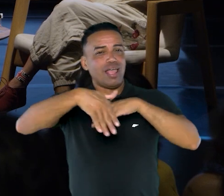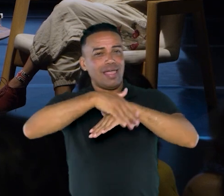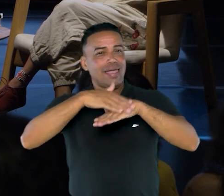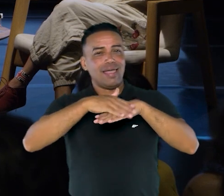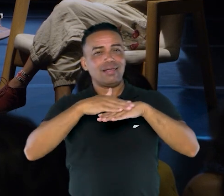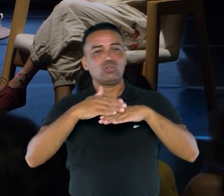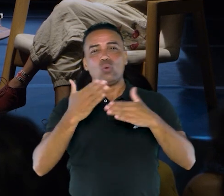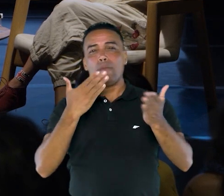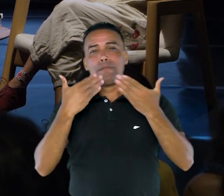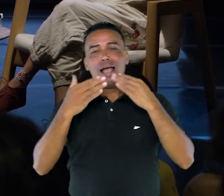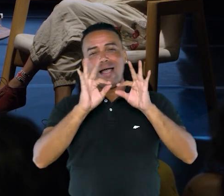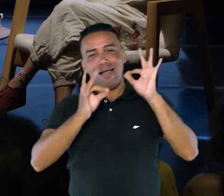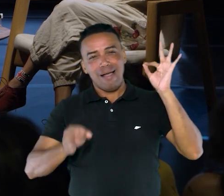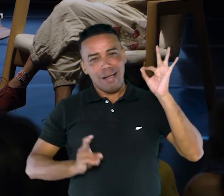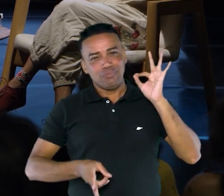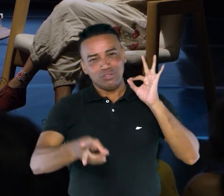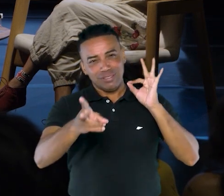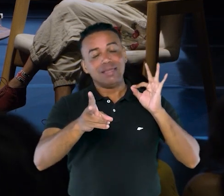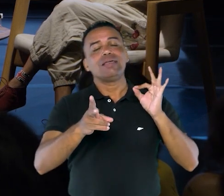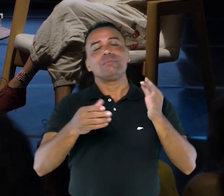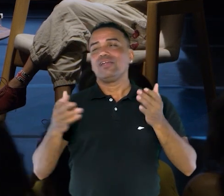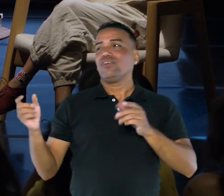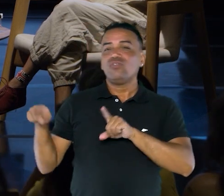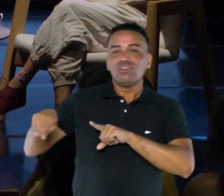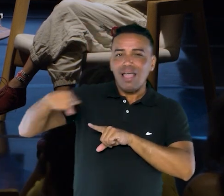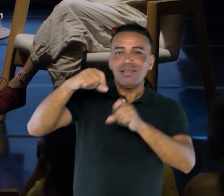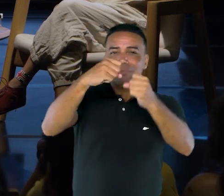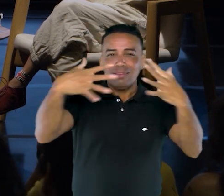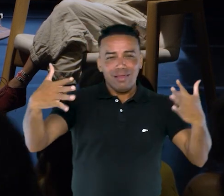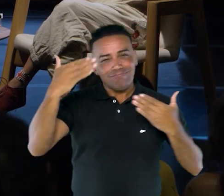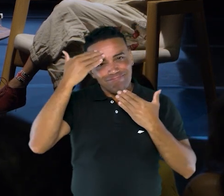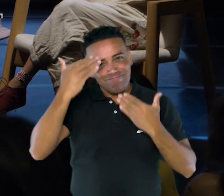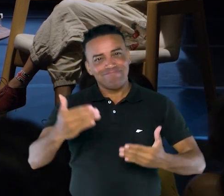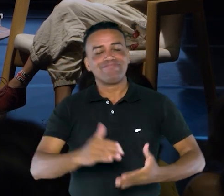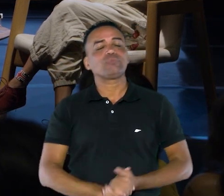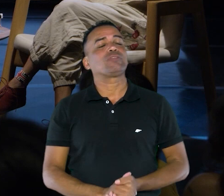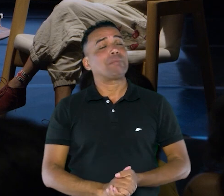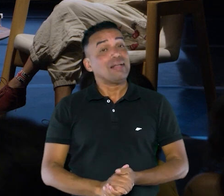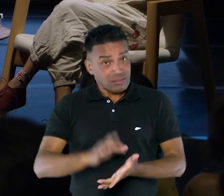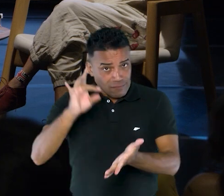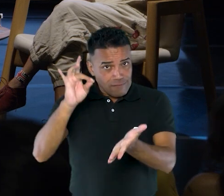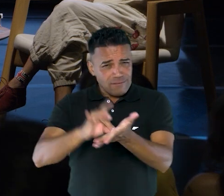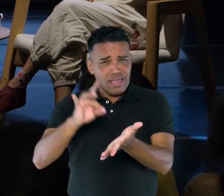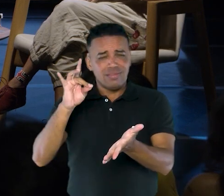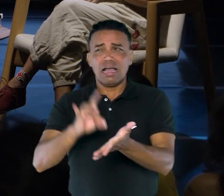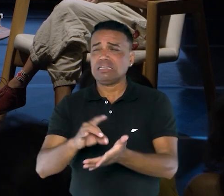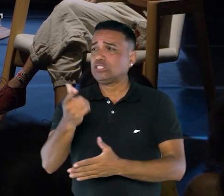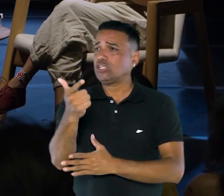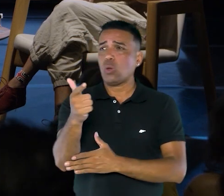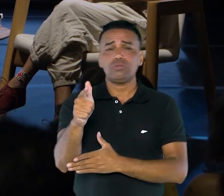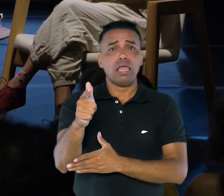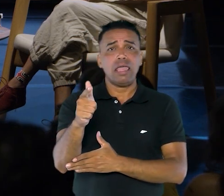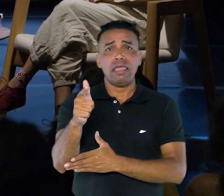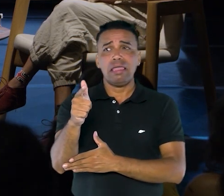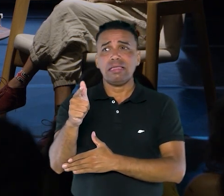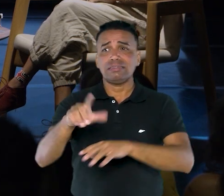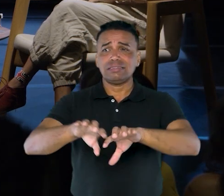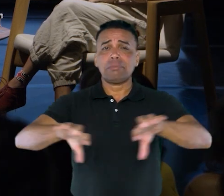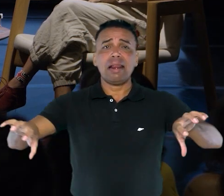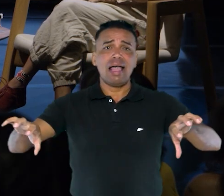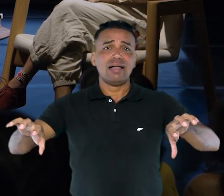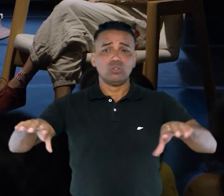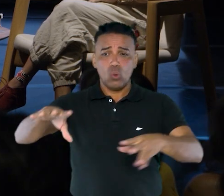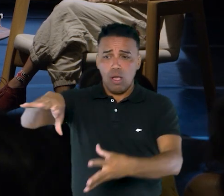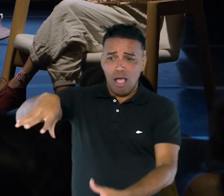um papo, a companhia aqui, vocês. Mas, na verdade, não existe alma sem